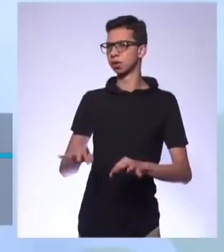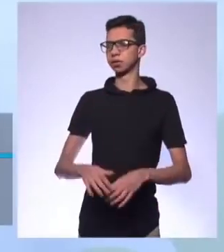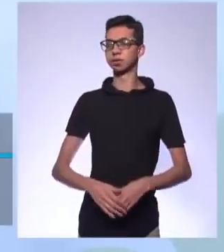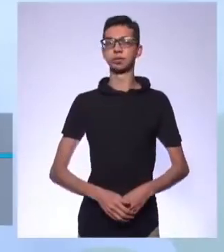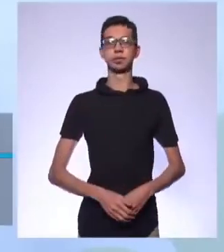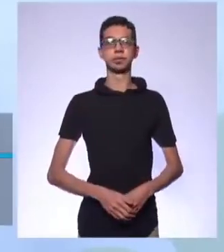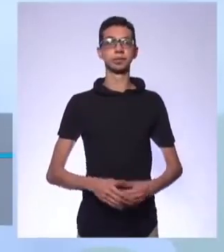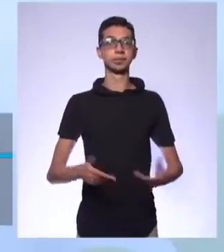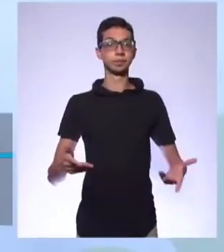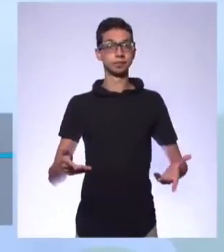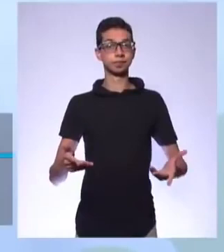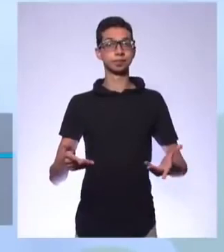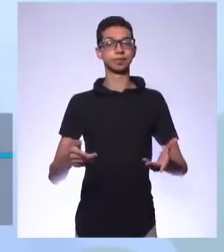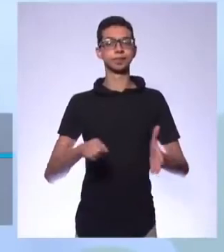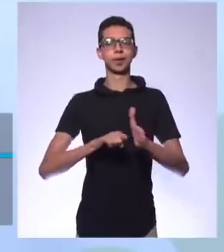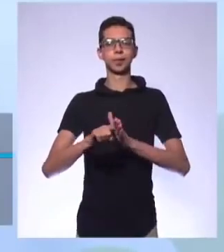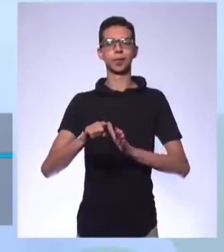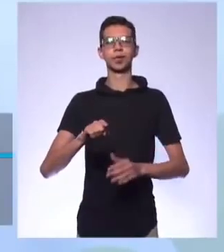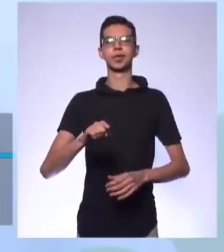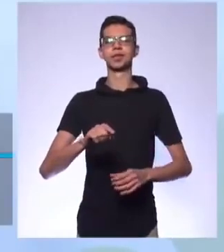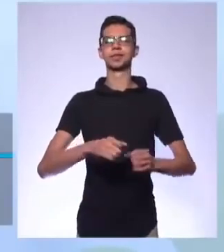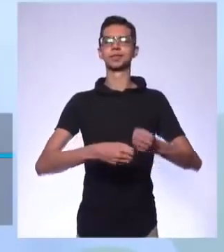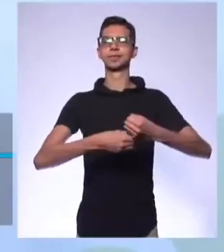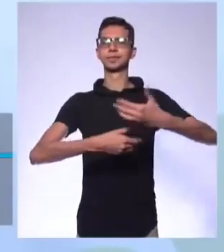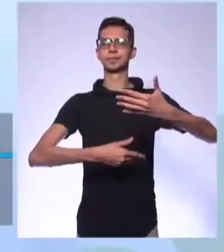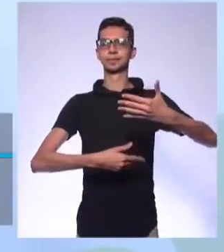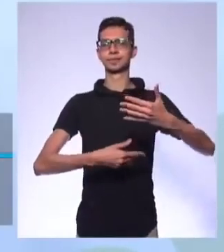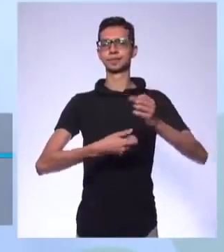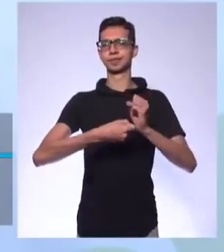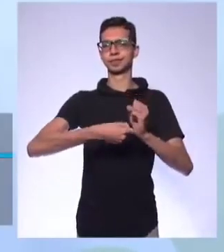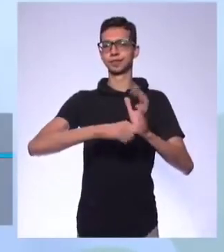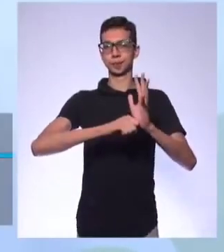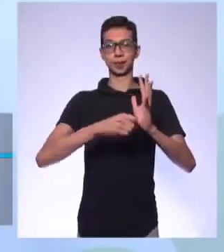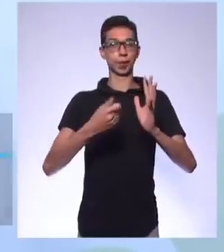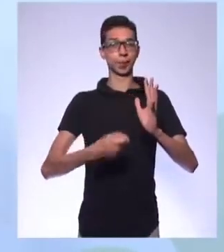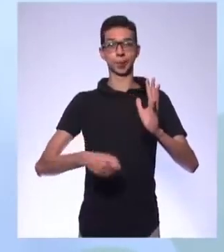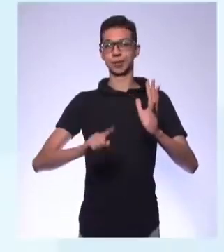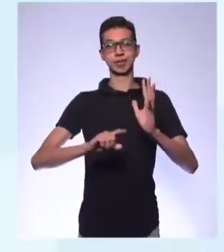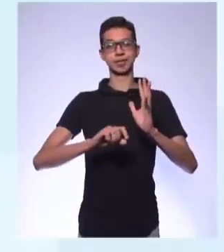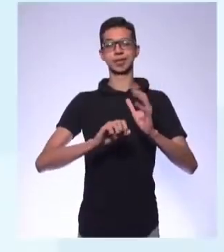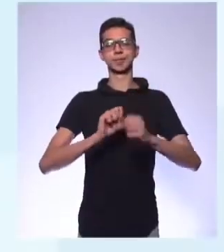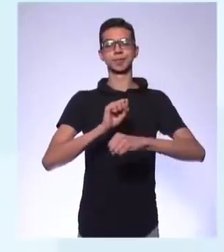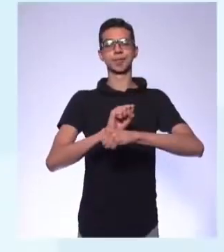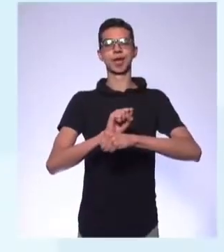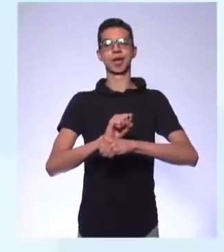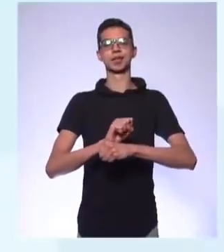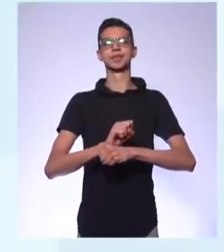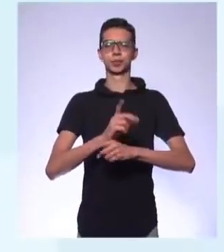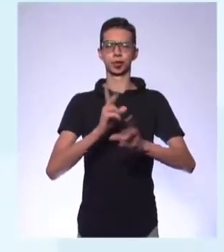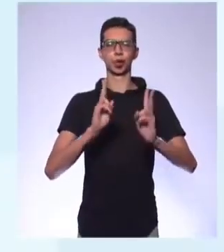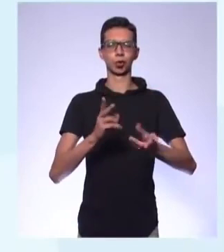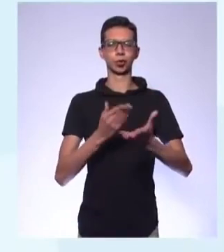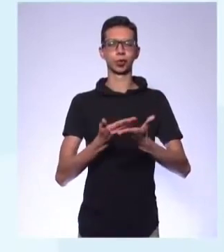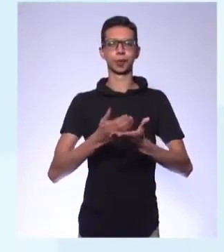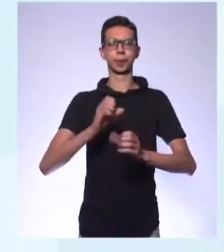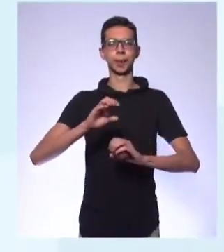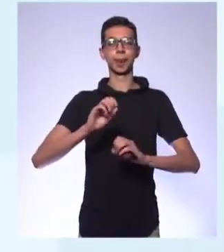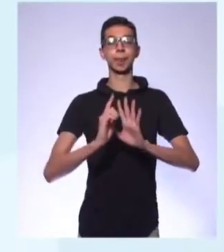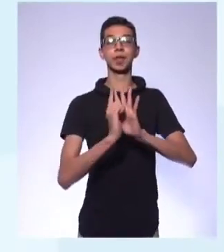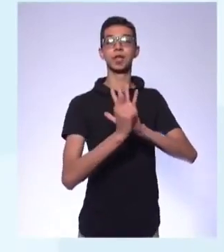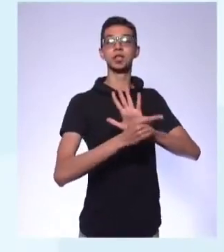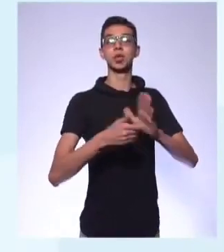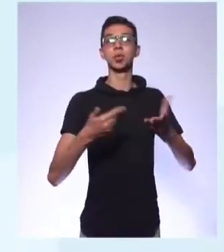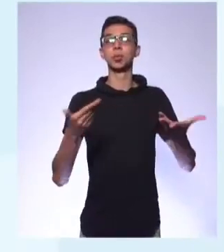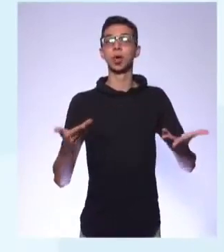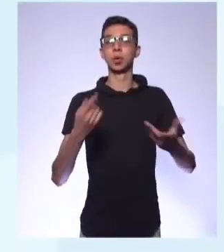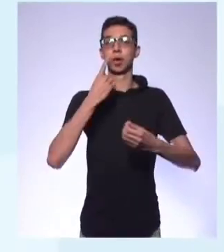Será? Vamos fazer a pergunta e vamos deixar em aberto aqui, não precisa nem parar. Qual o gênero textual tem a função de